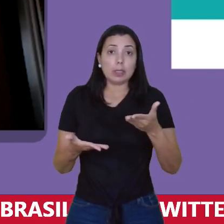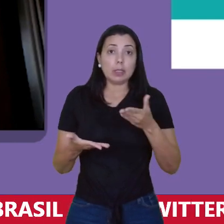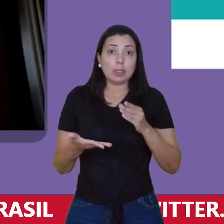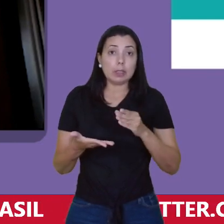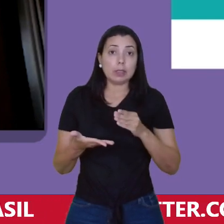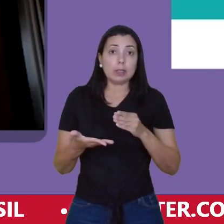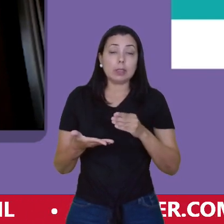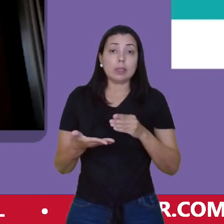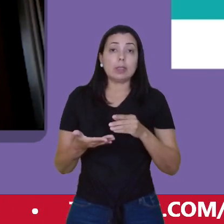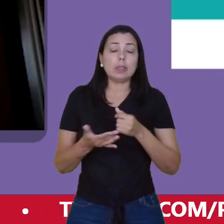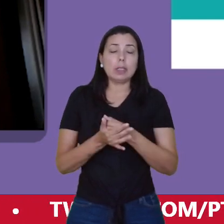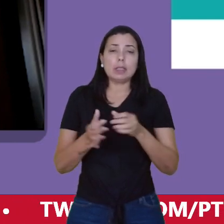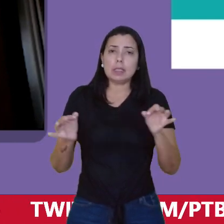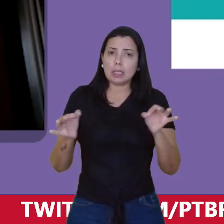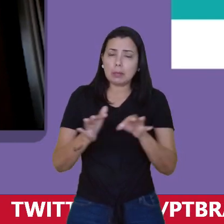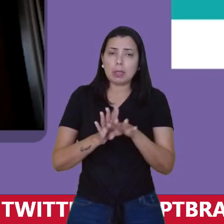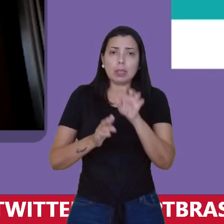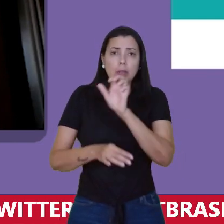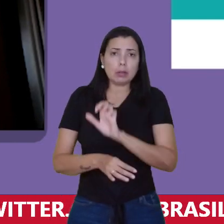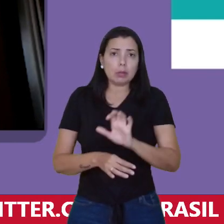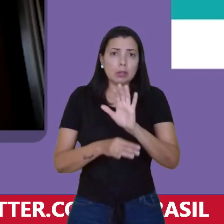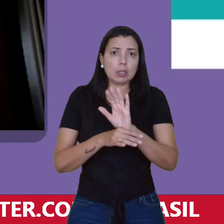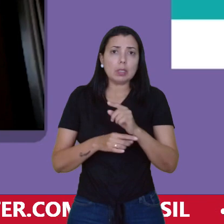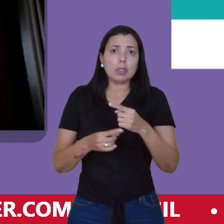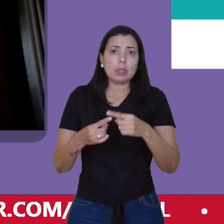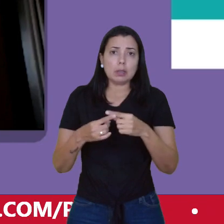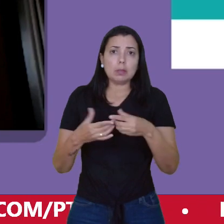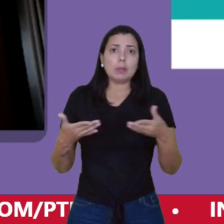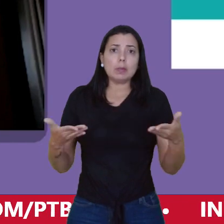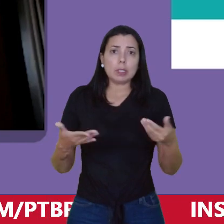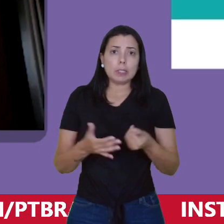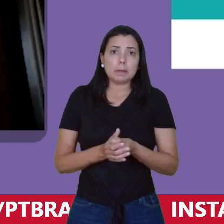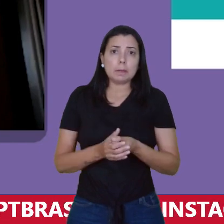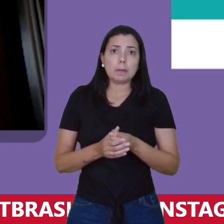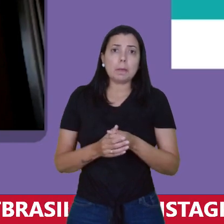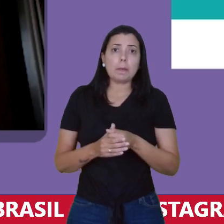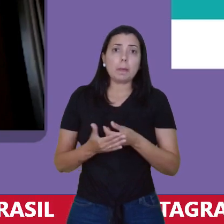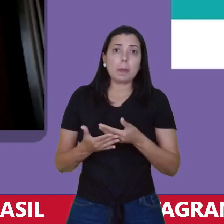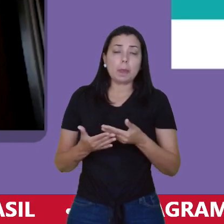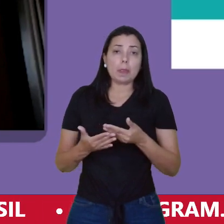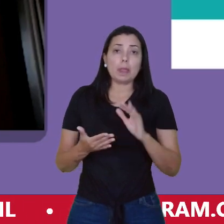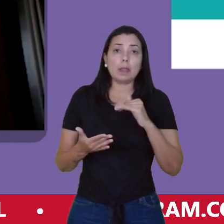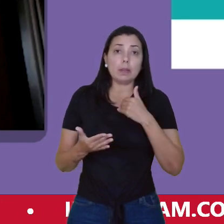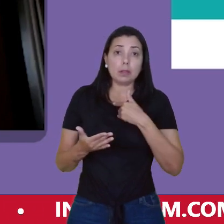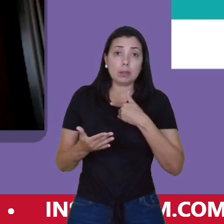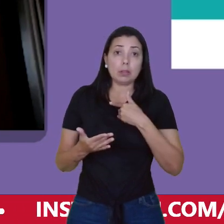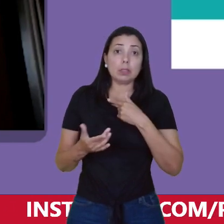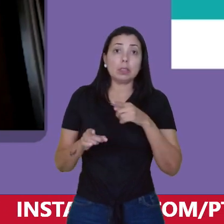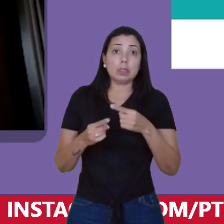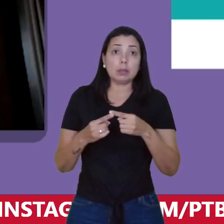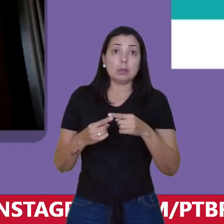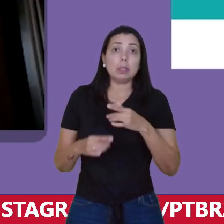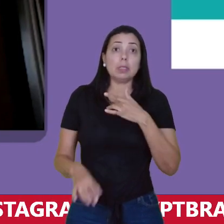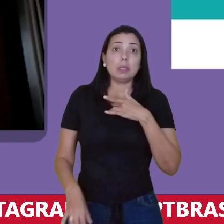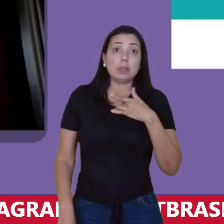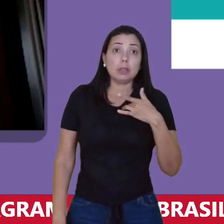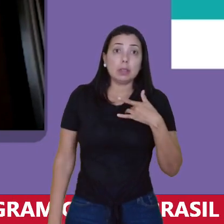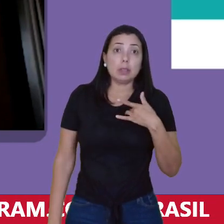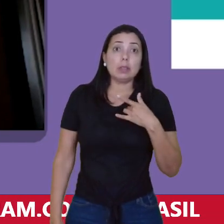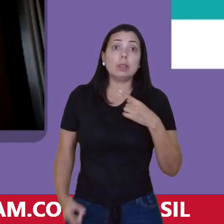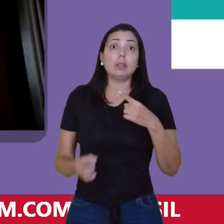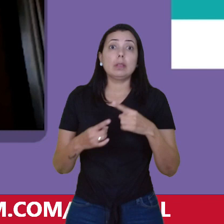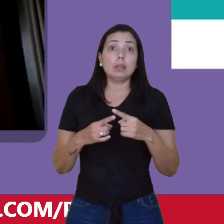dessa devastação do Estado, dessas políticas de austeridade, o que são as desigualdades no nosso